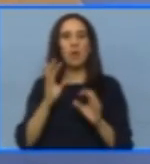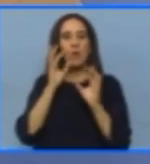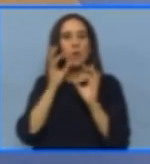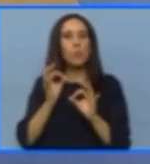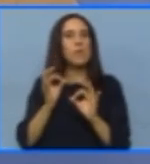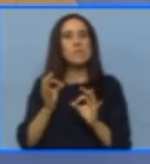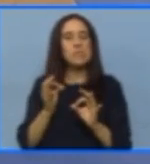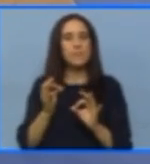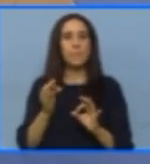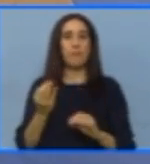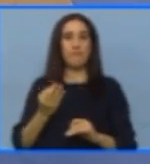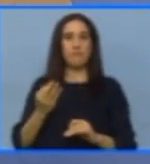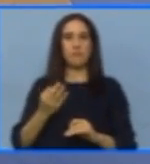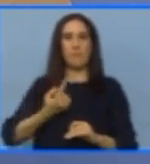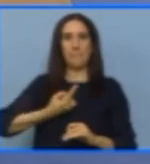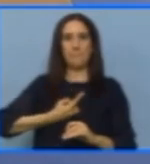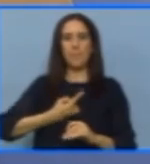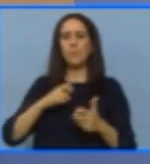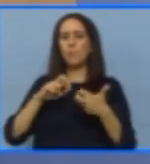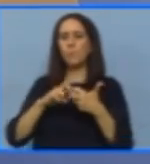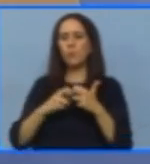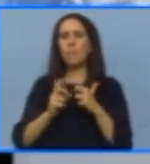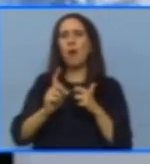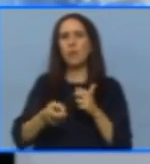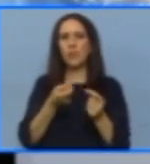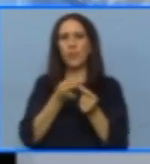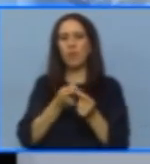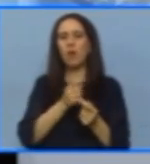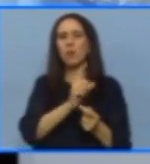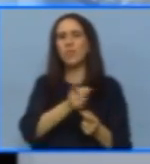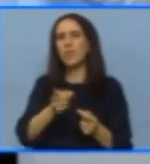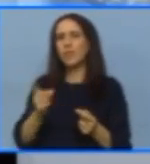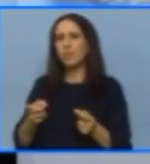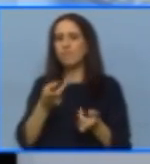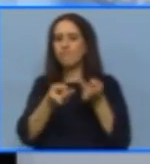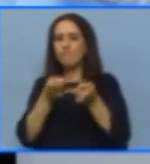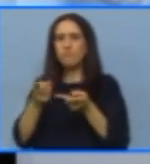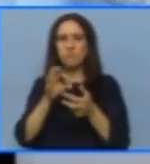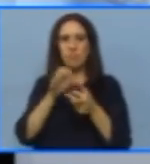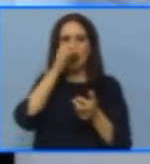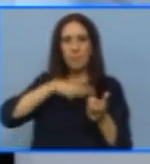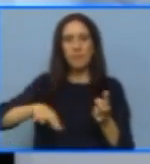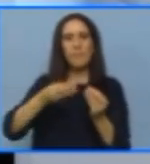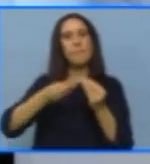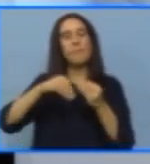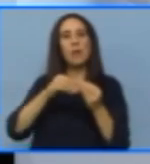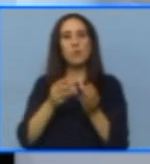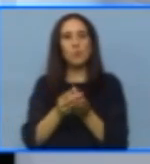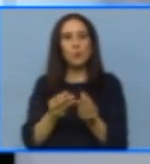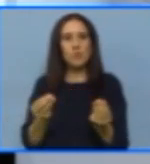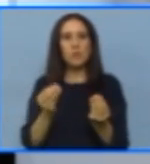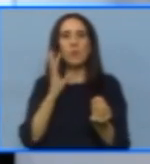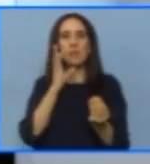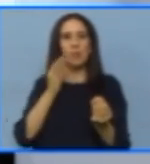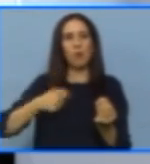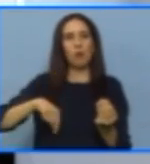com, tanto primeiro analisar quais são os problemas que estão mais perto de nós, relacionados com o ambiente, e ao mesmo tempo procurar soluções que nós